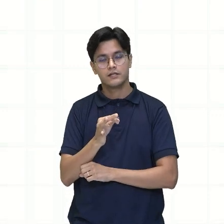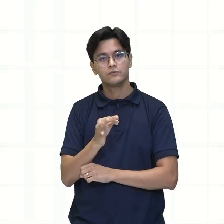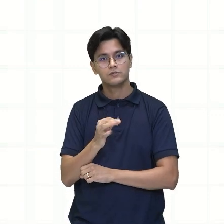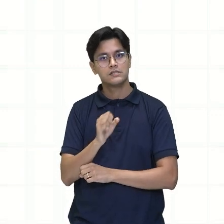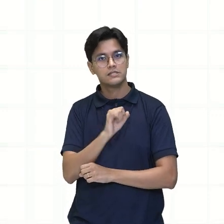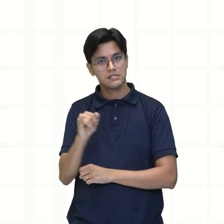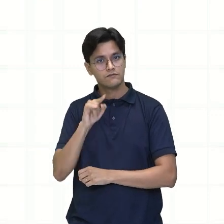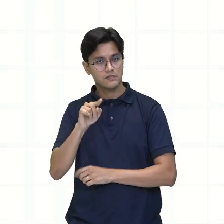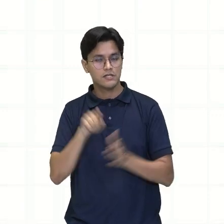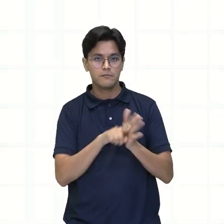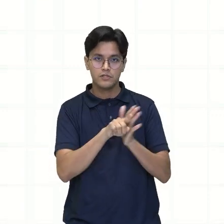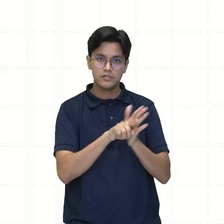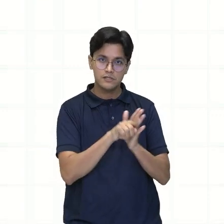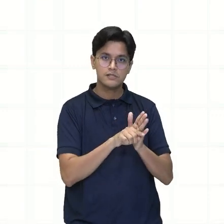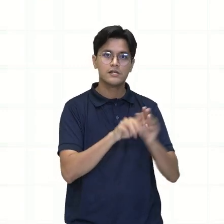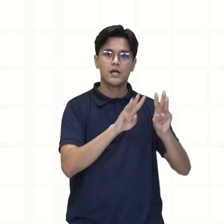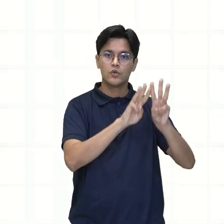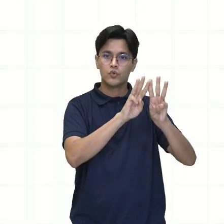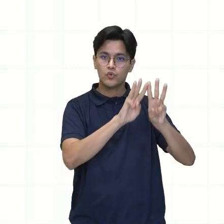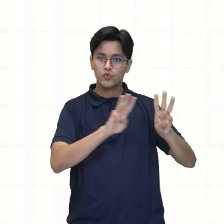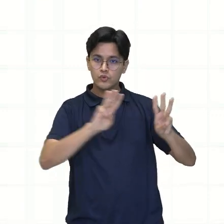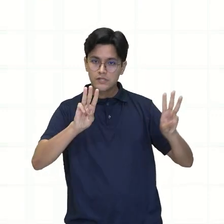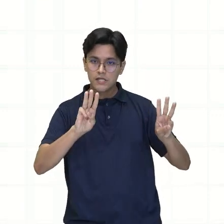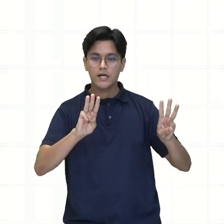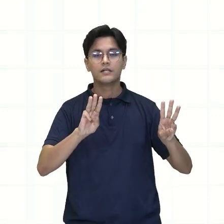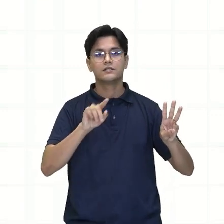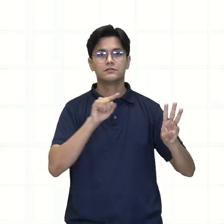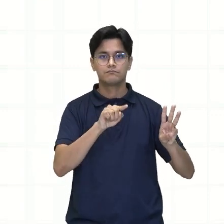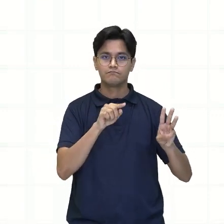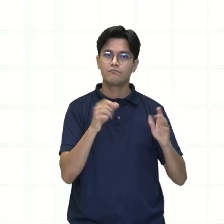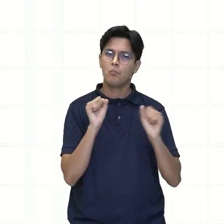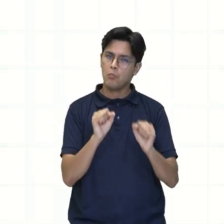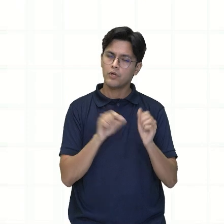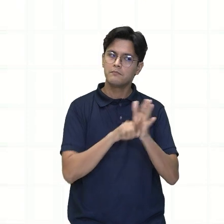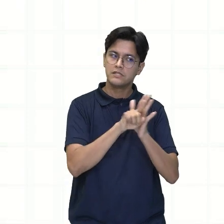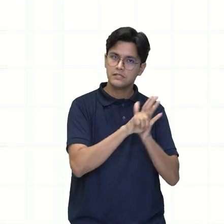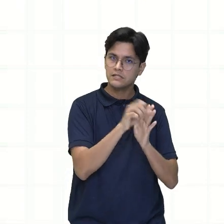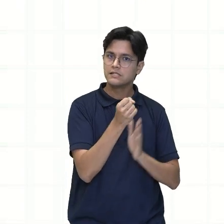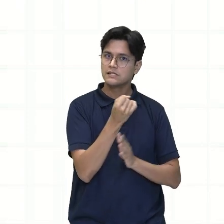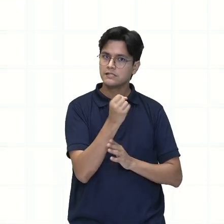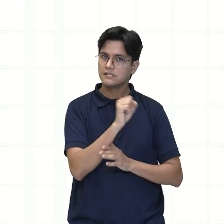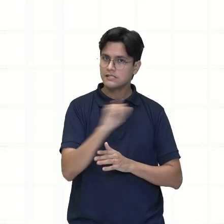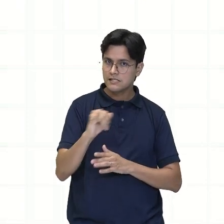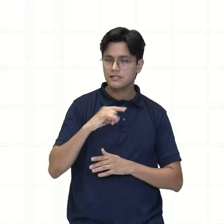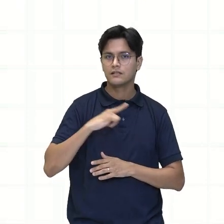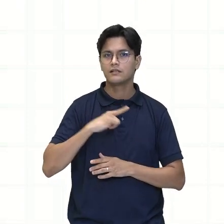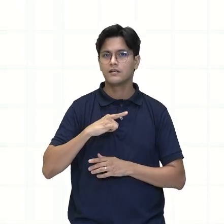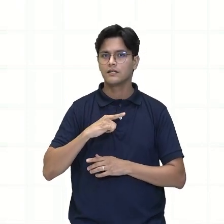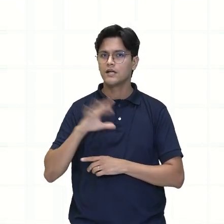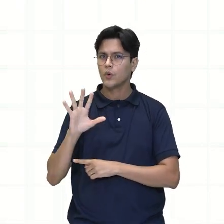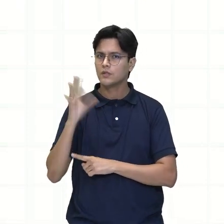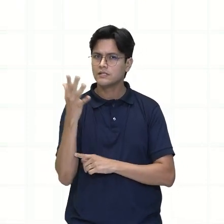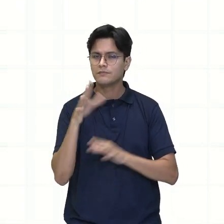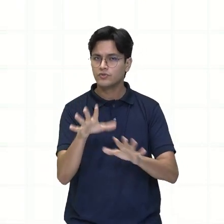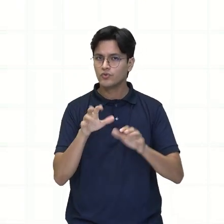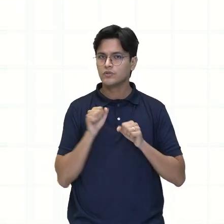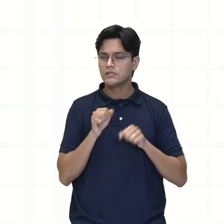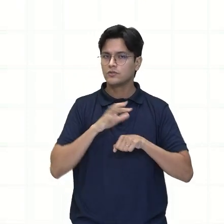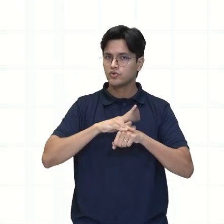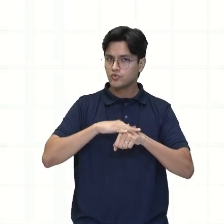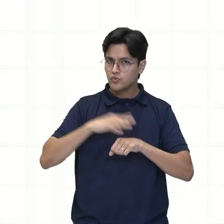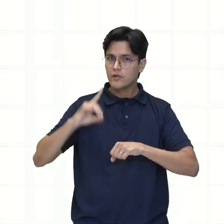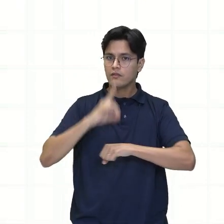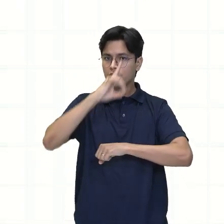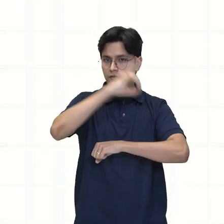a cidade, o município que você mora, tem tido o índice alto de casos, né, registrados. E se for assim, você